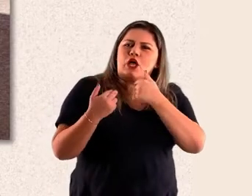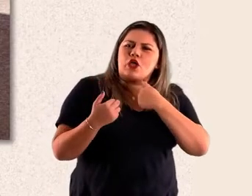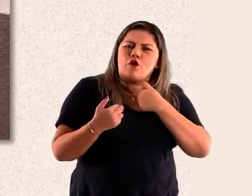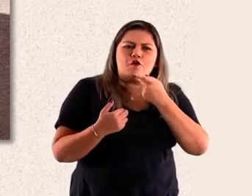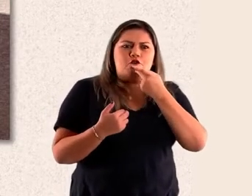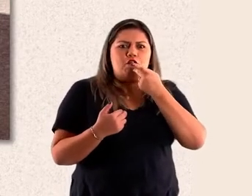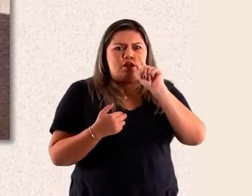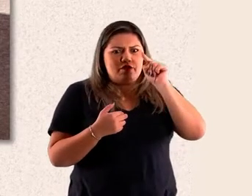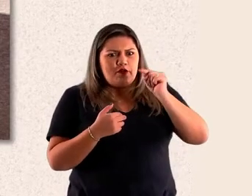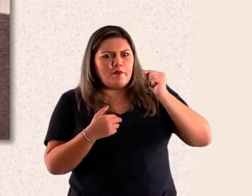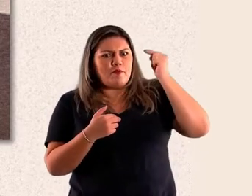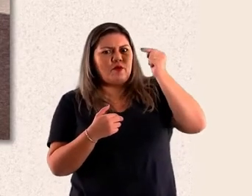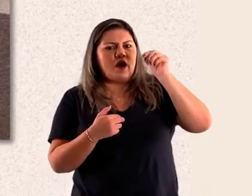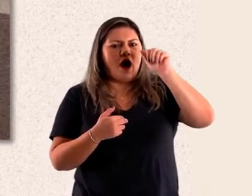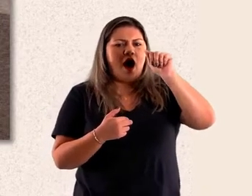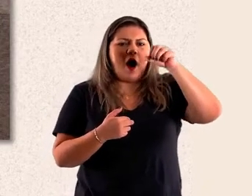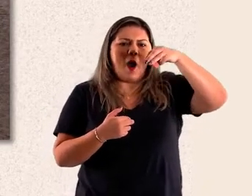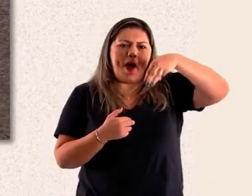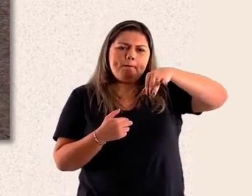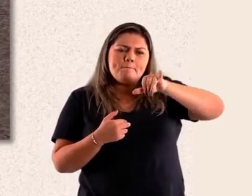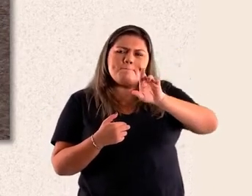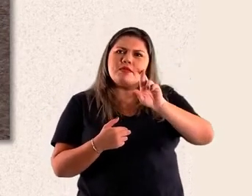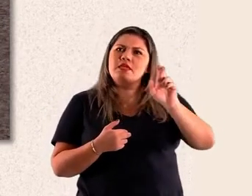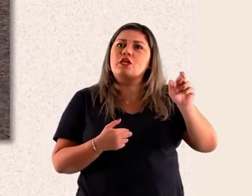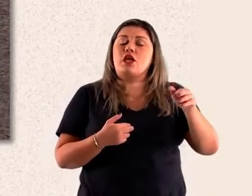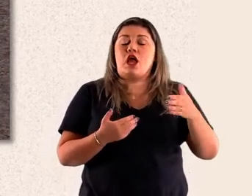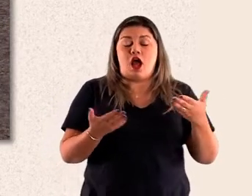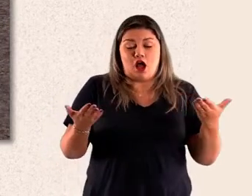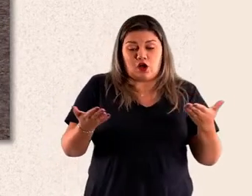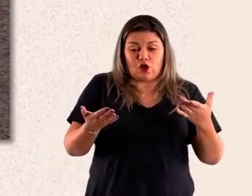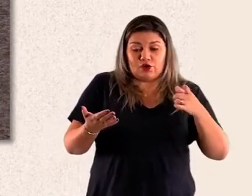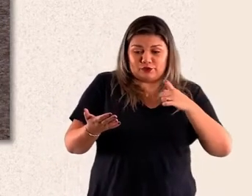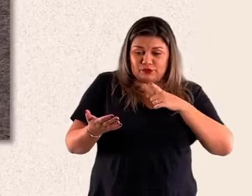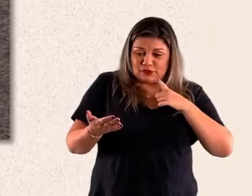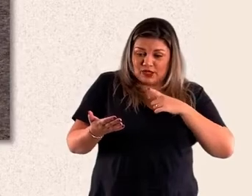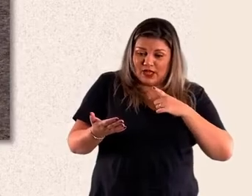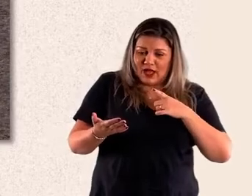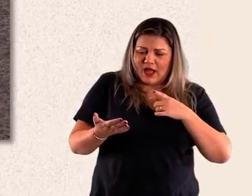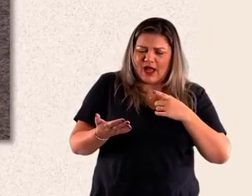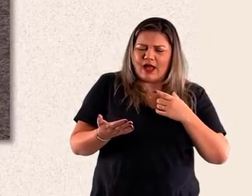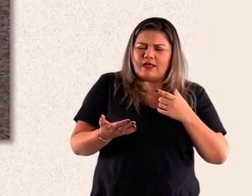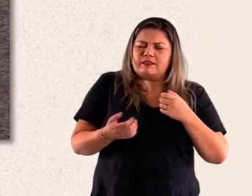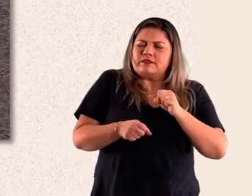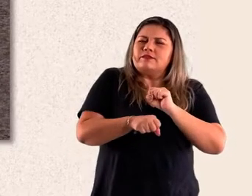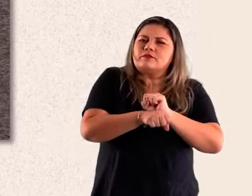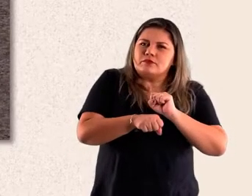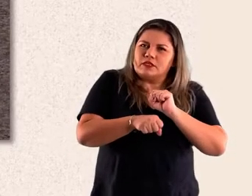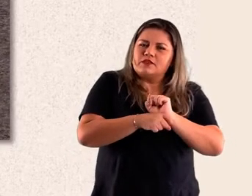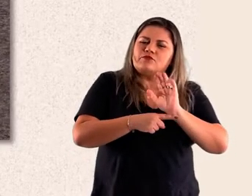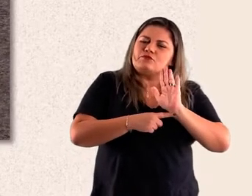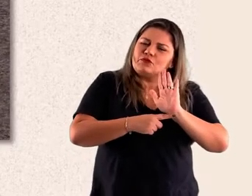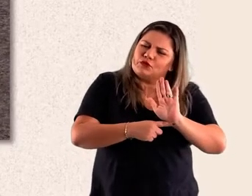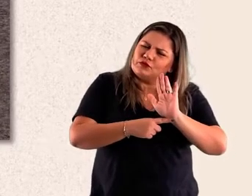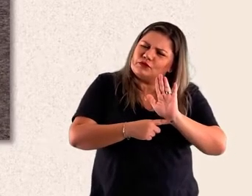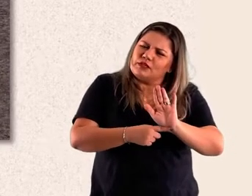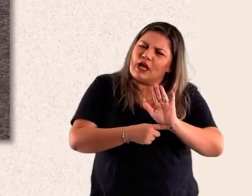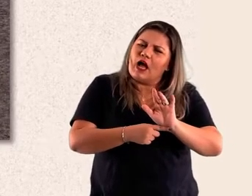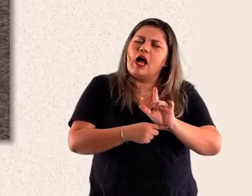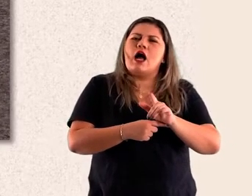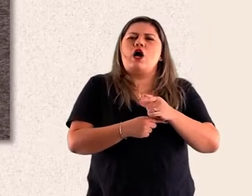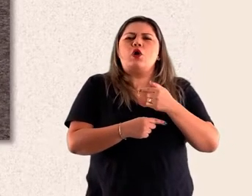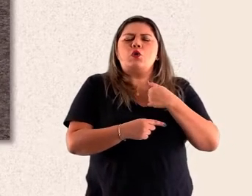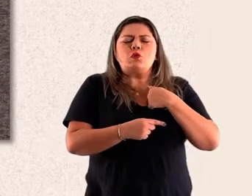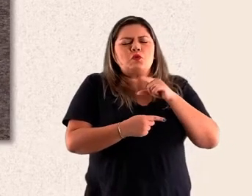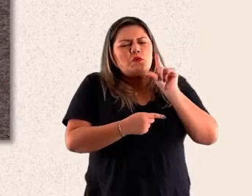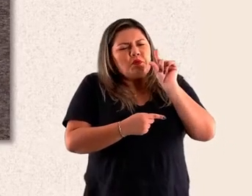realmente assim humildemente eu venho e espero poder contribuir e com um pouquinho do que eu venho